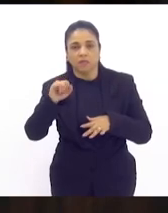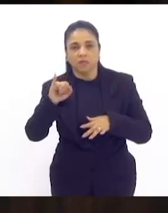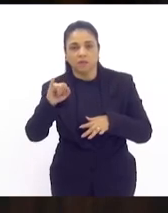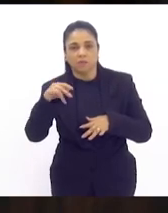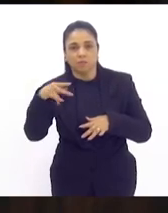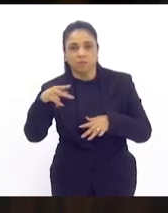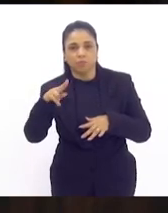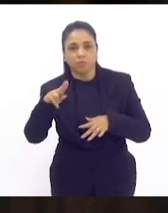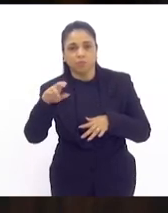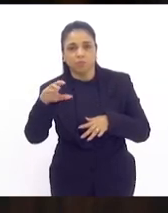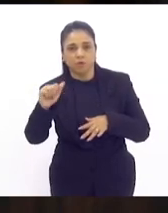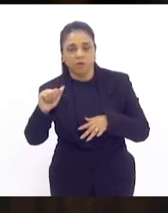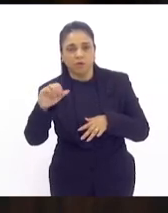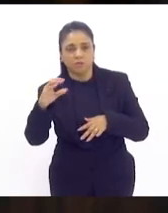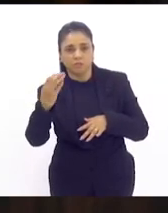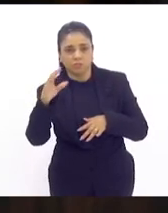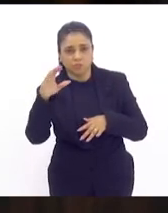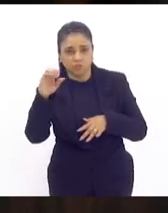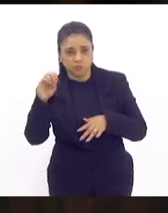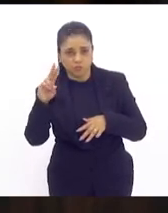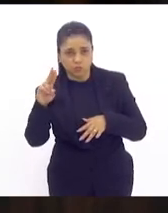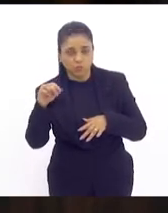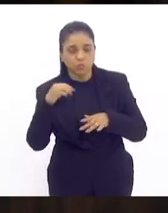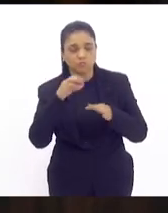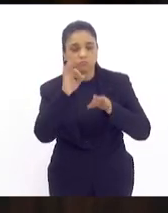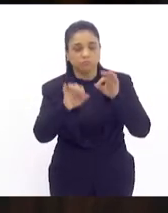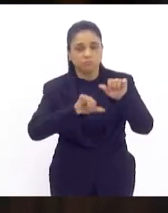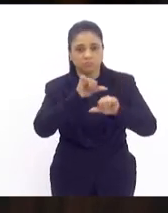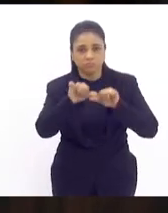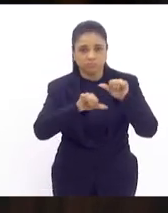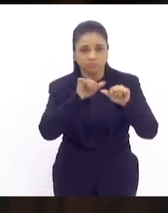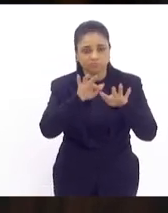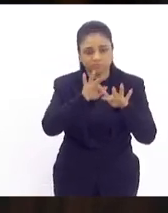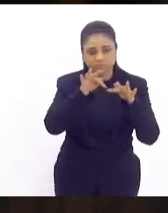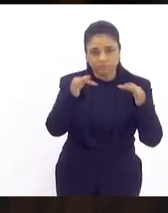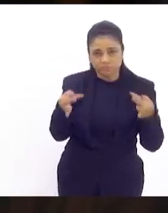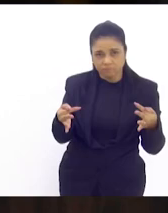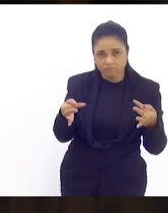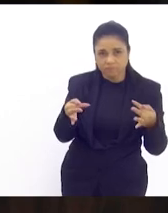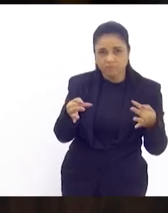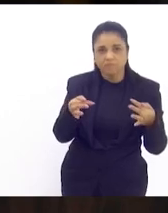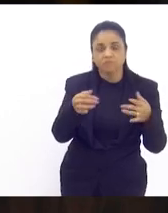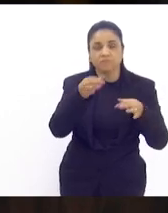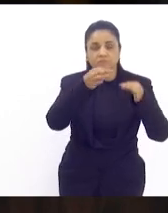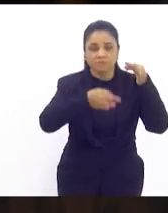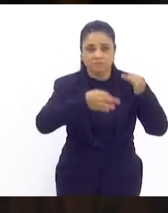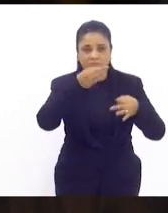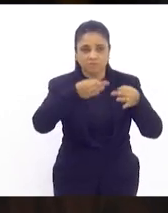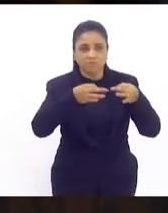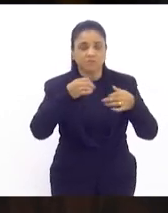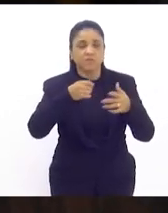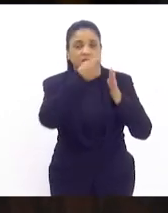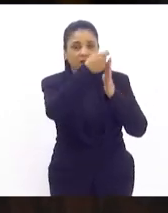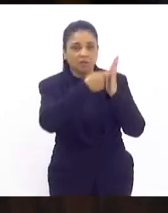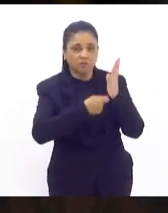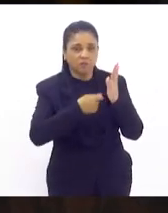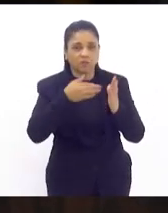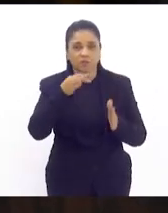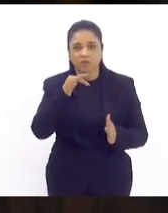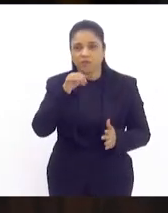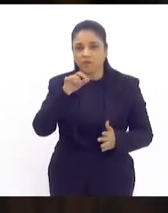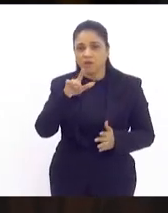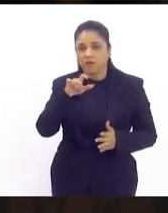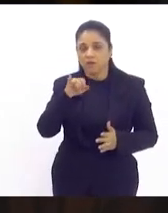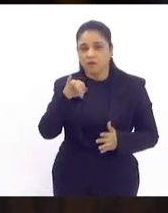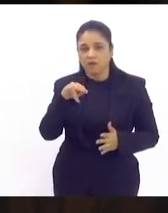indicação legislativa pela transformação em indicação simples relator deputado Felipe Soares em